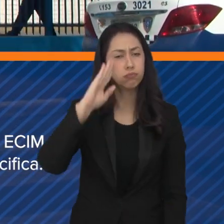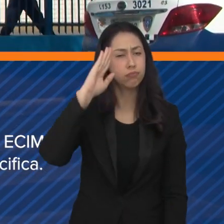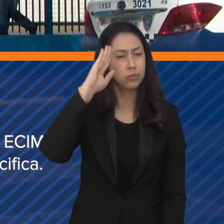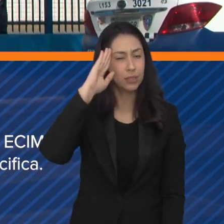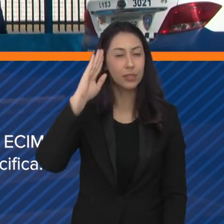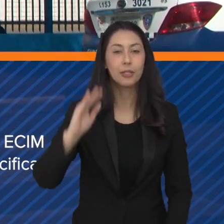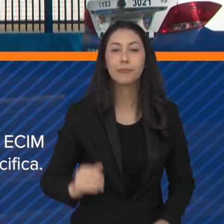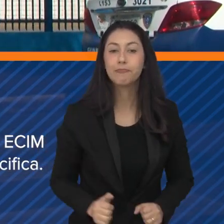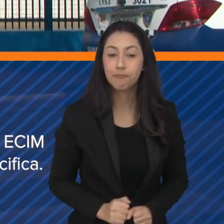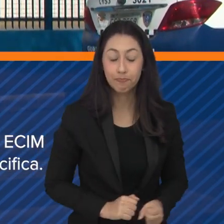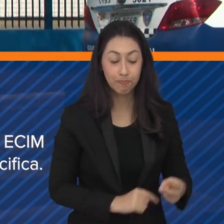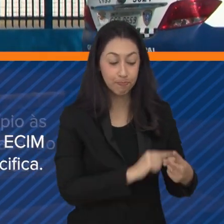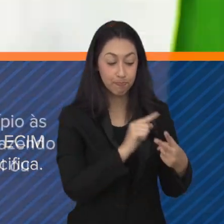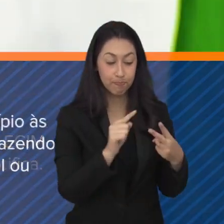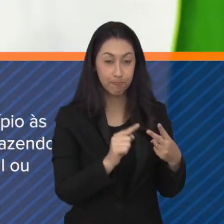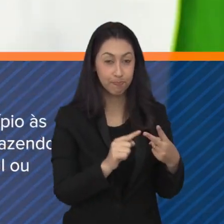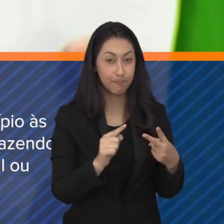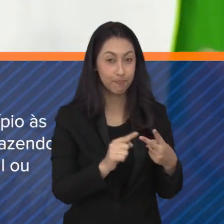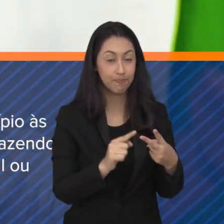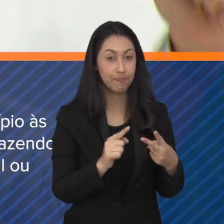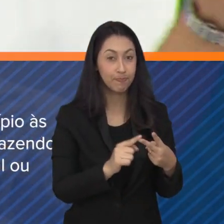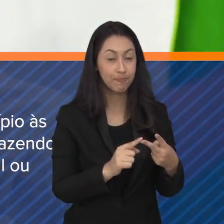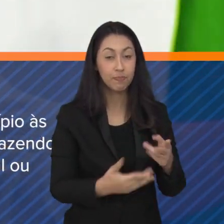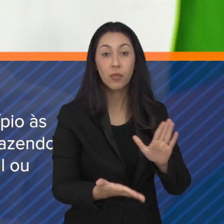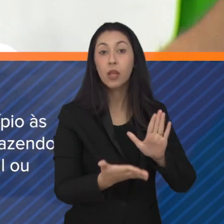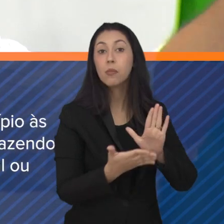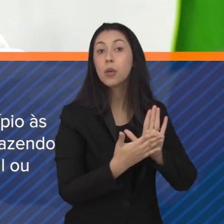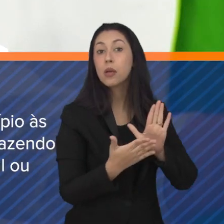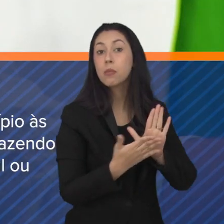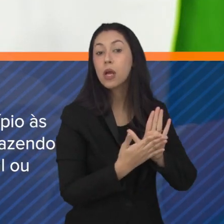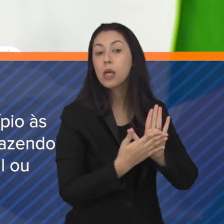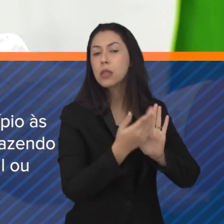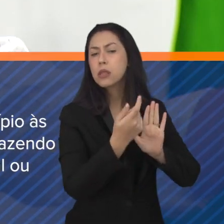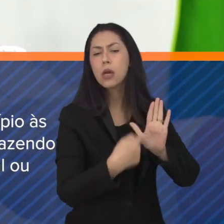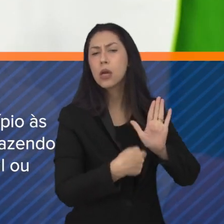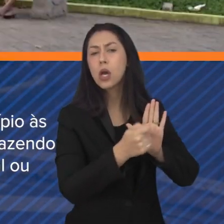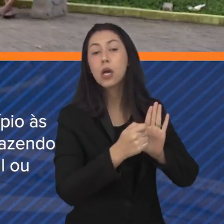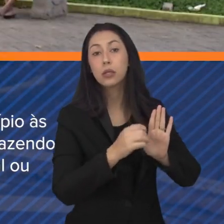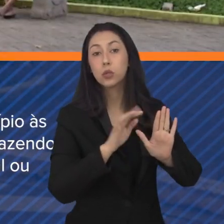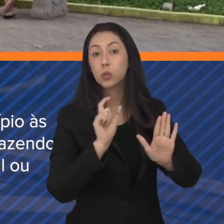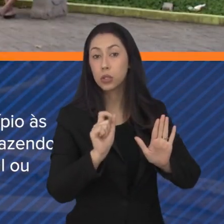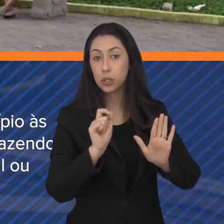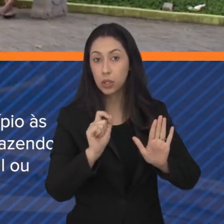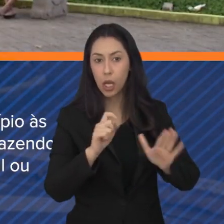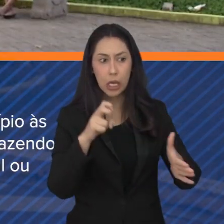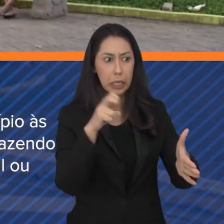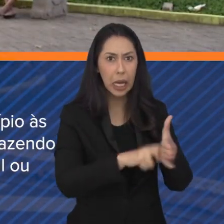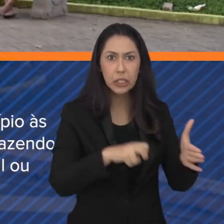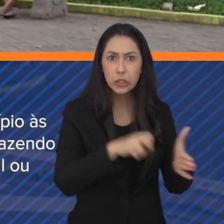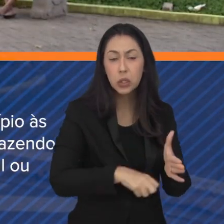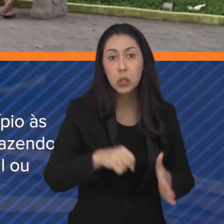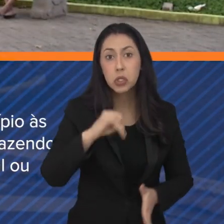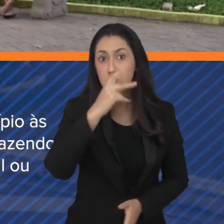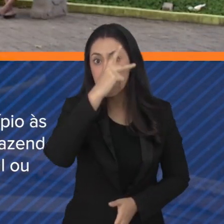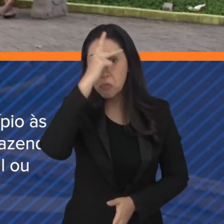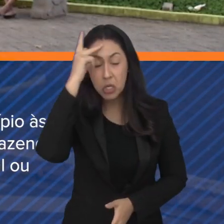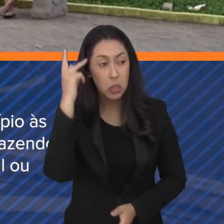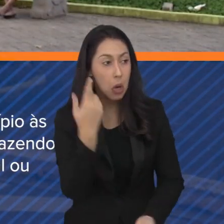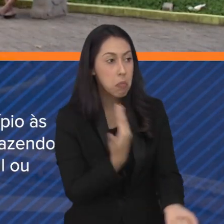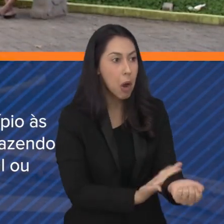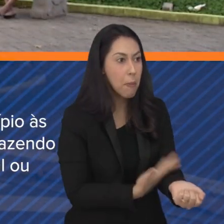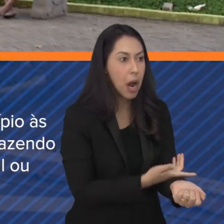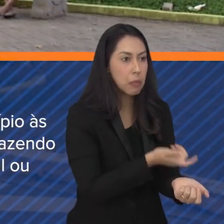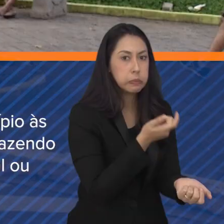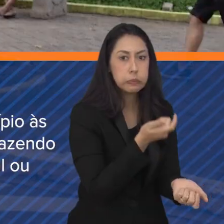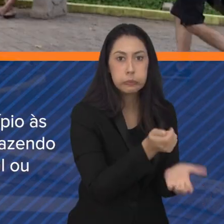cívico-militar na rede municipal de ensino. A outra prevê sanções administrativas para pessoas flagradas usando drogas